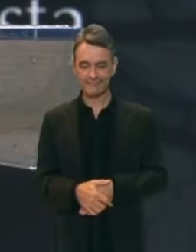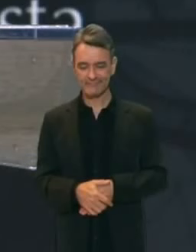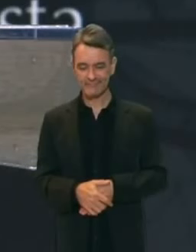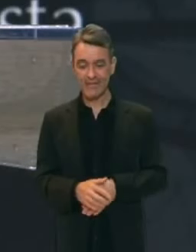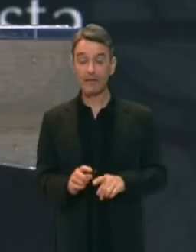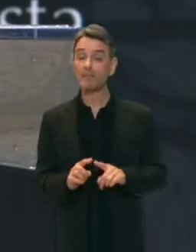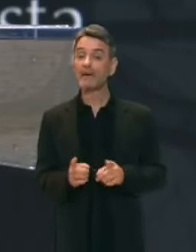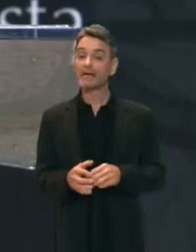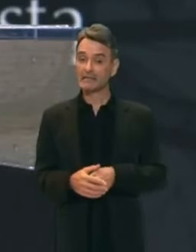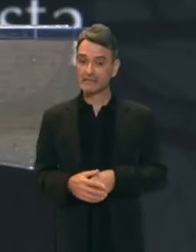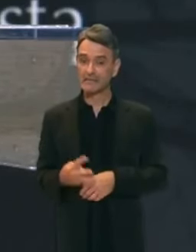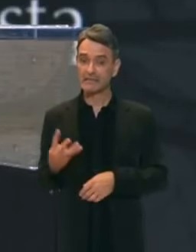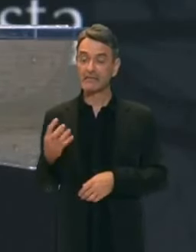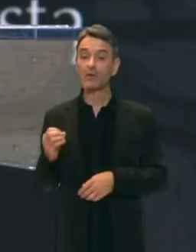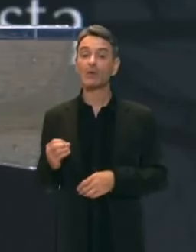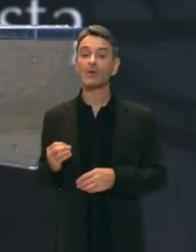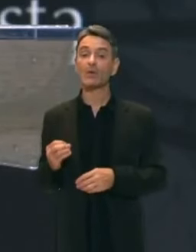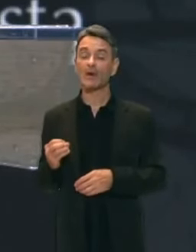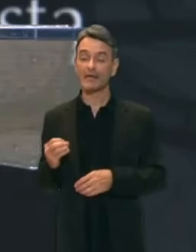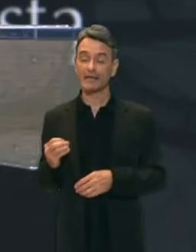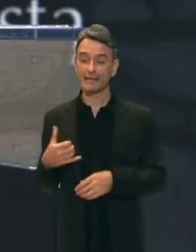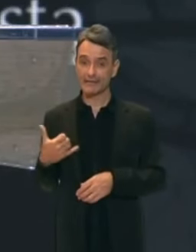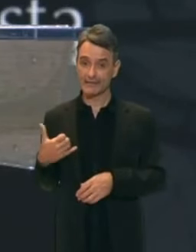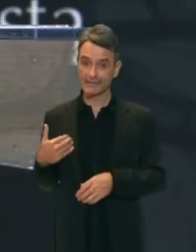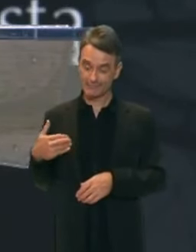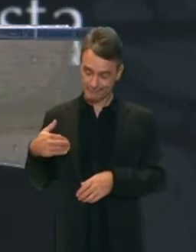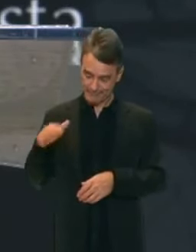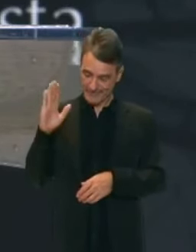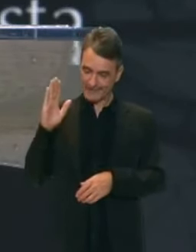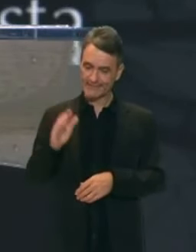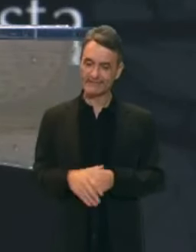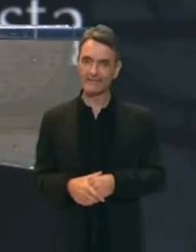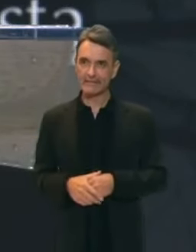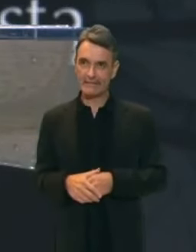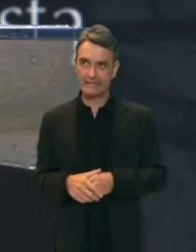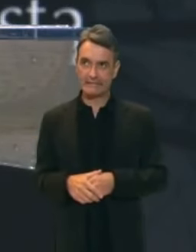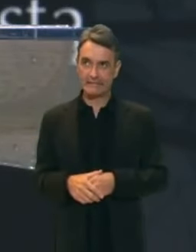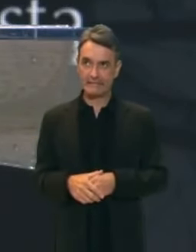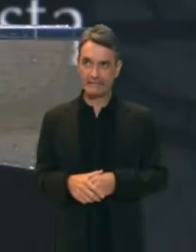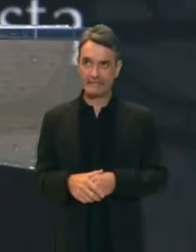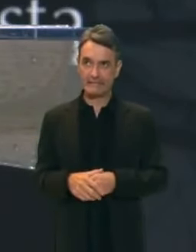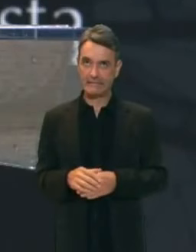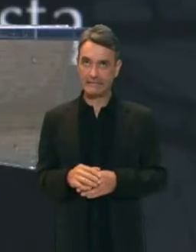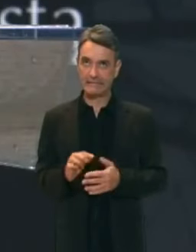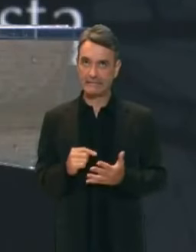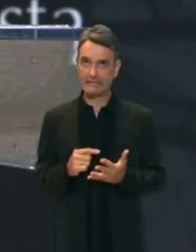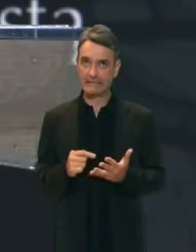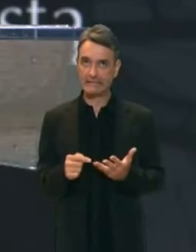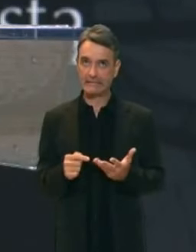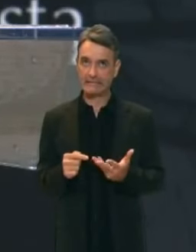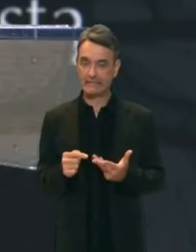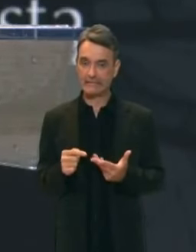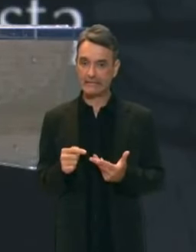Mas quem já tem mais de 40, já fica contando assim, ó.